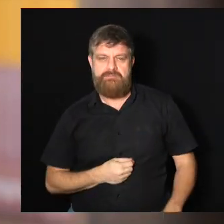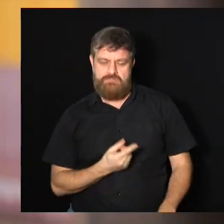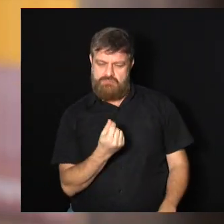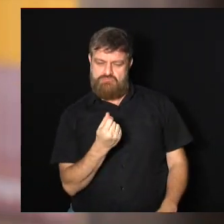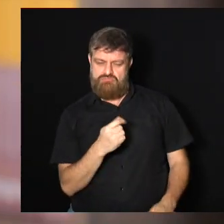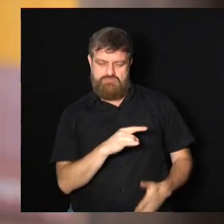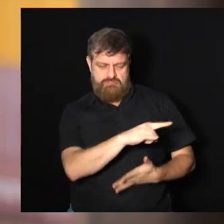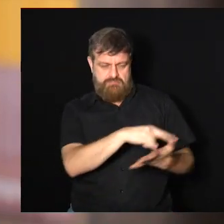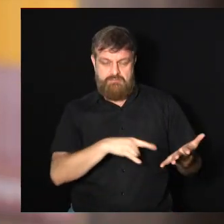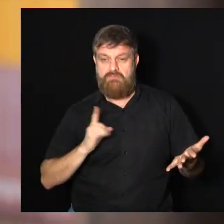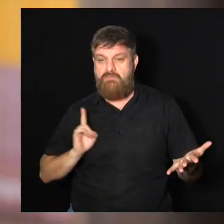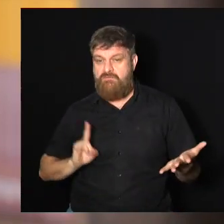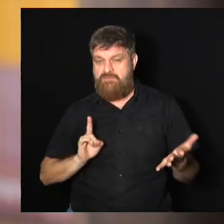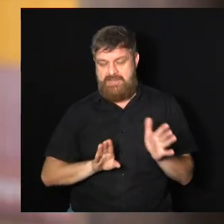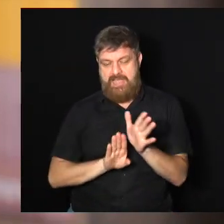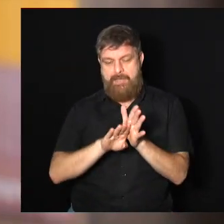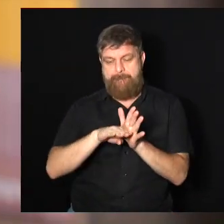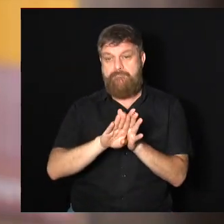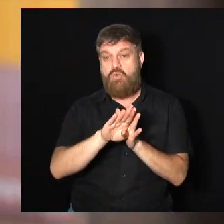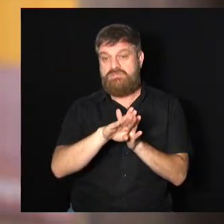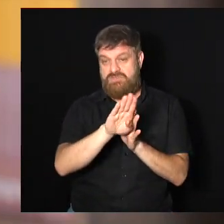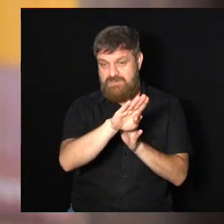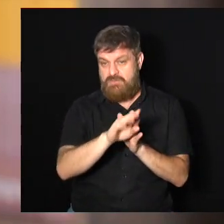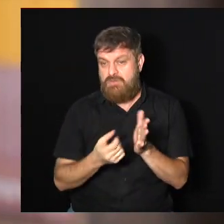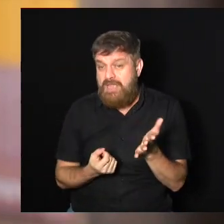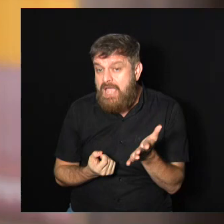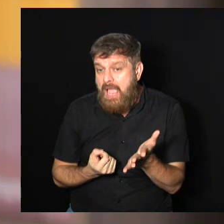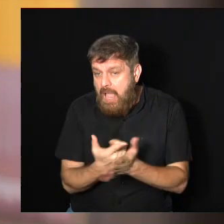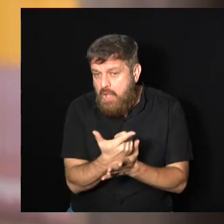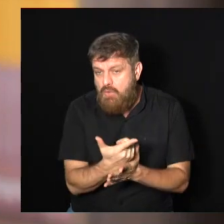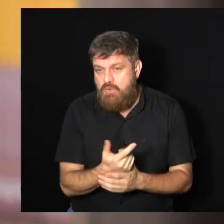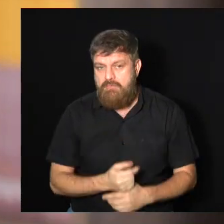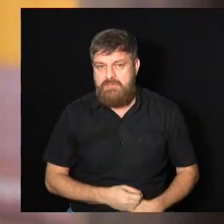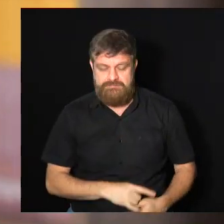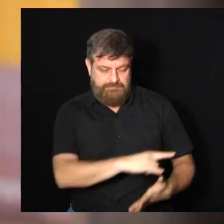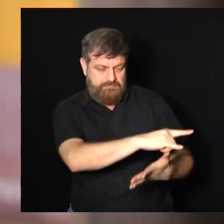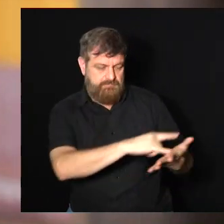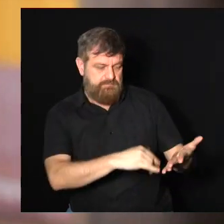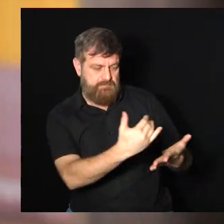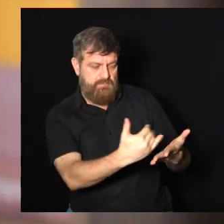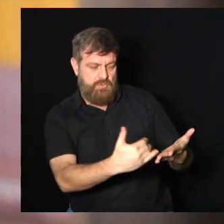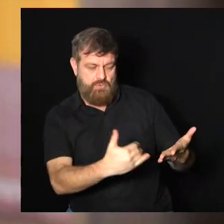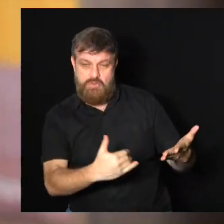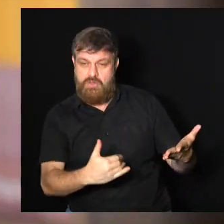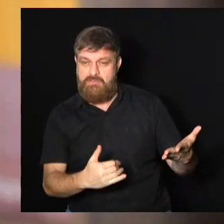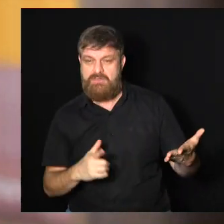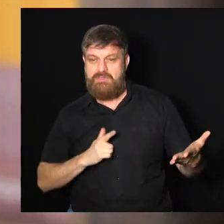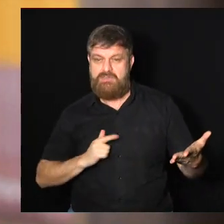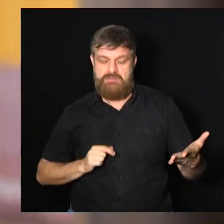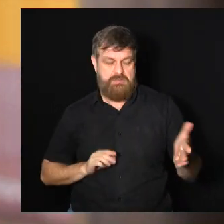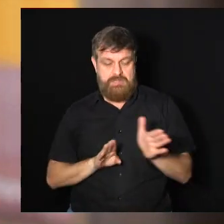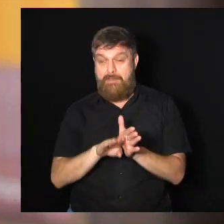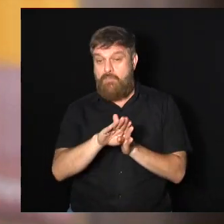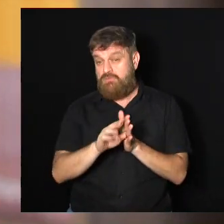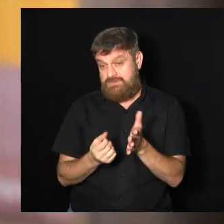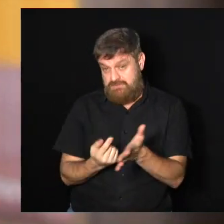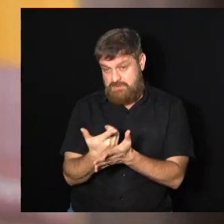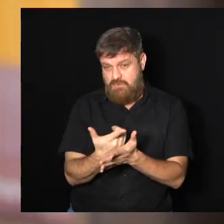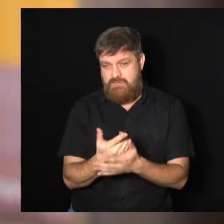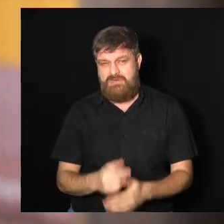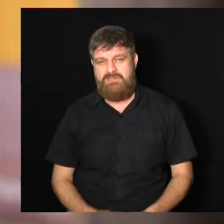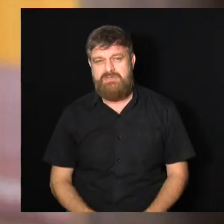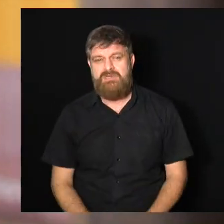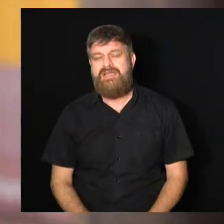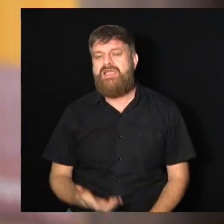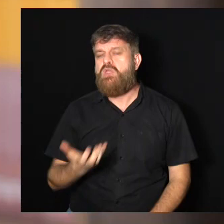se inscreve na Bolsa de Valores e compra o ticker, né, o nome dessa ação na Bolsa de Valores. Ah, eu quero